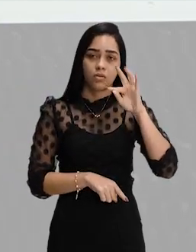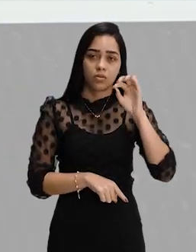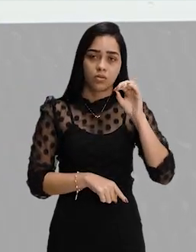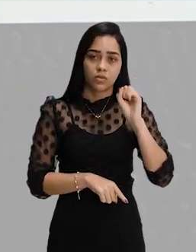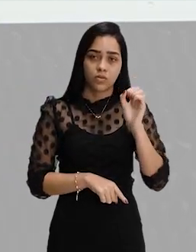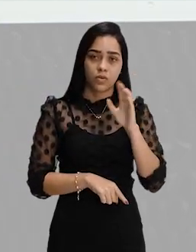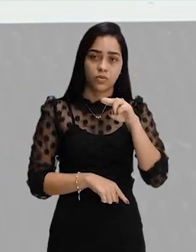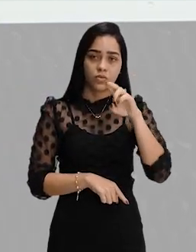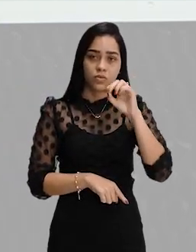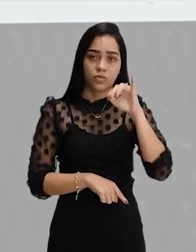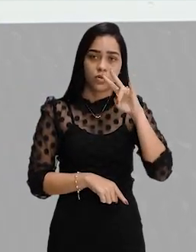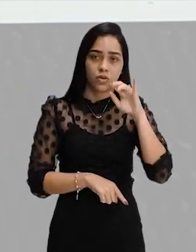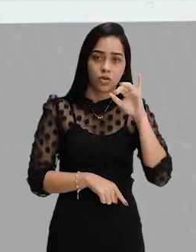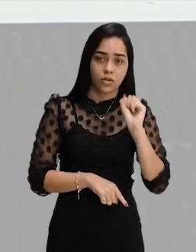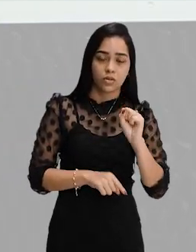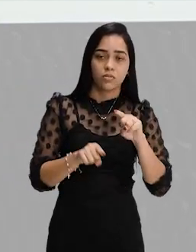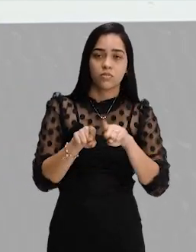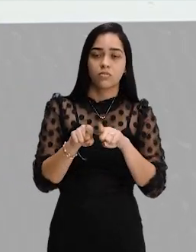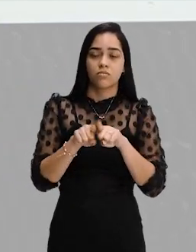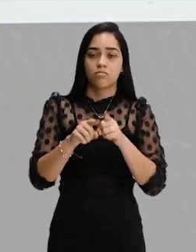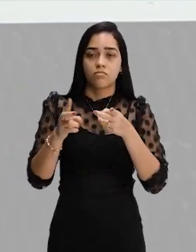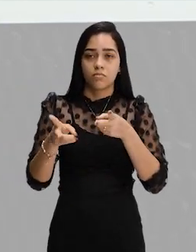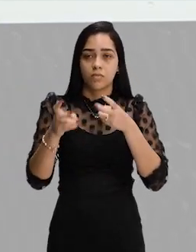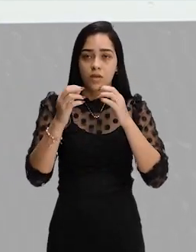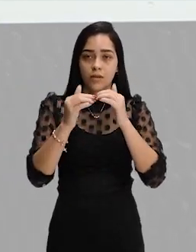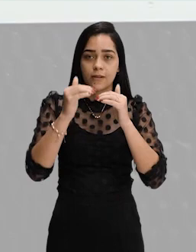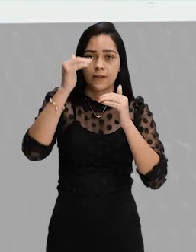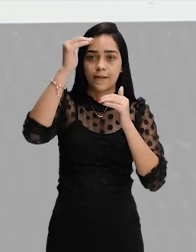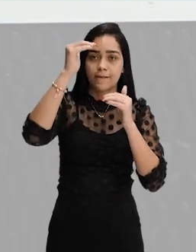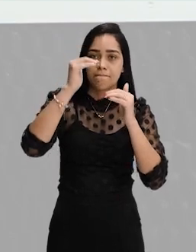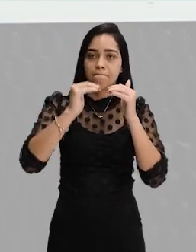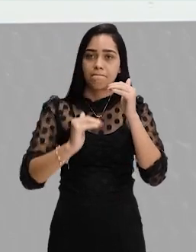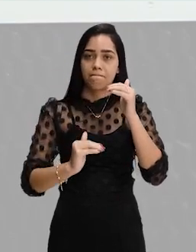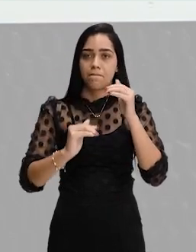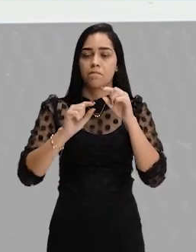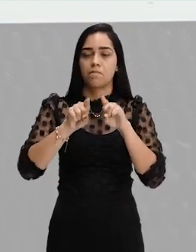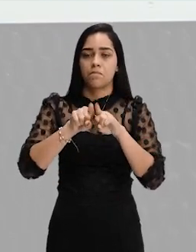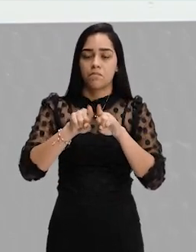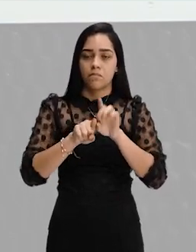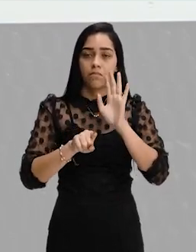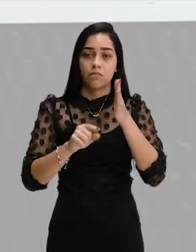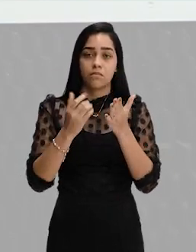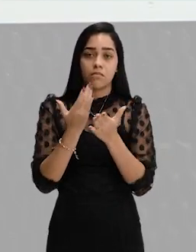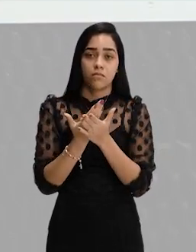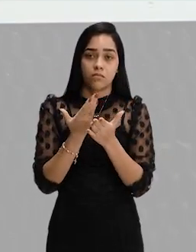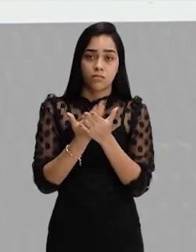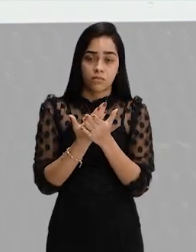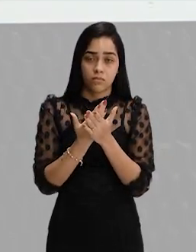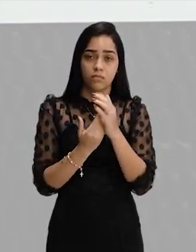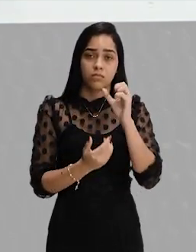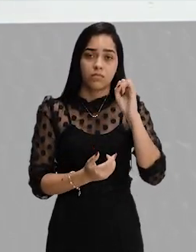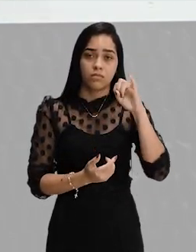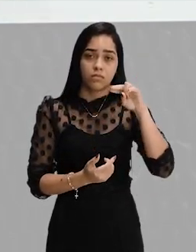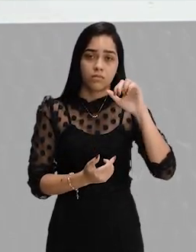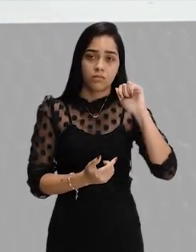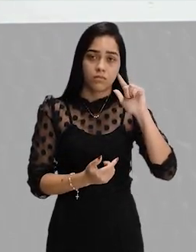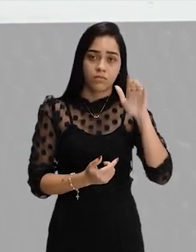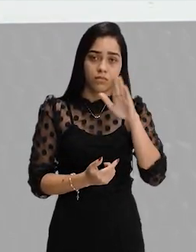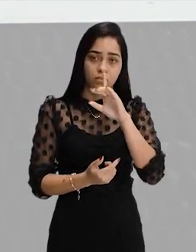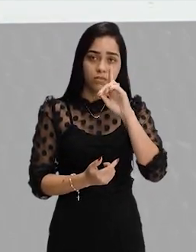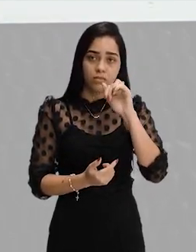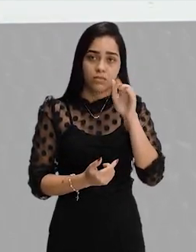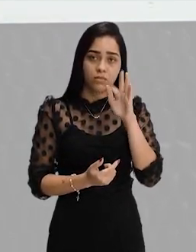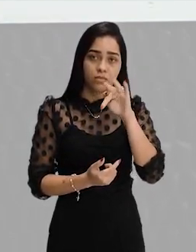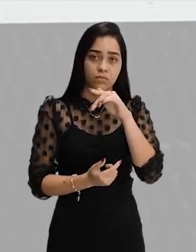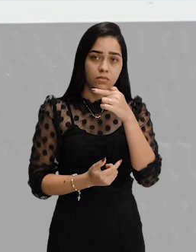gráfico, sabemos identificar a função crescente e decrescente, já estudamos também estudo do sinal da função, então já vimos bastante coisa,